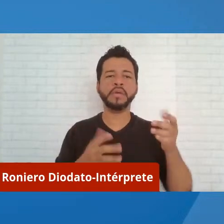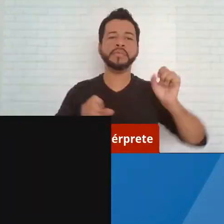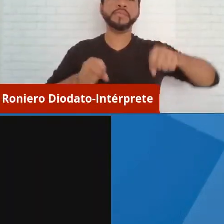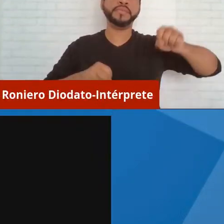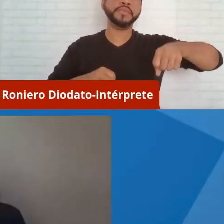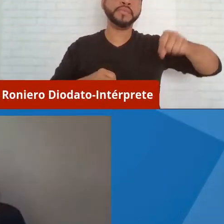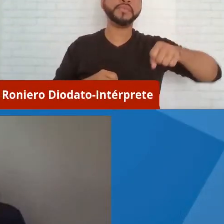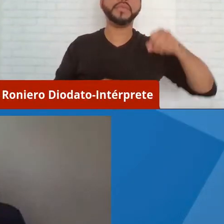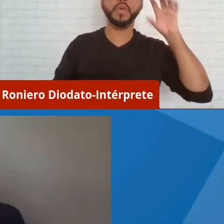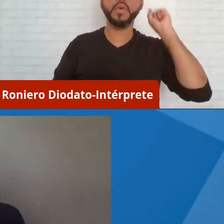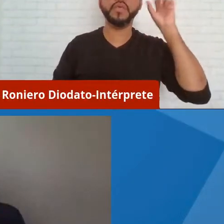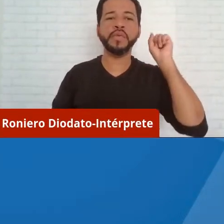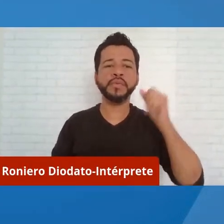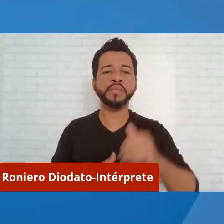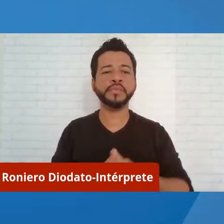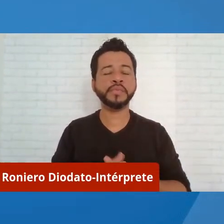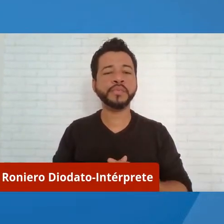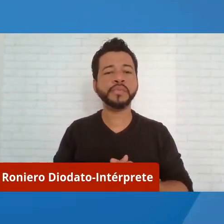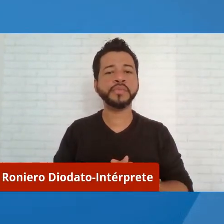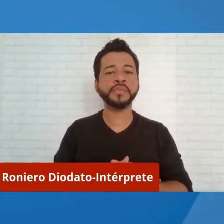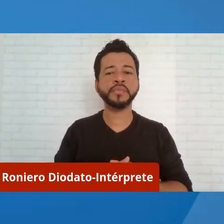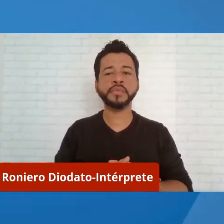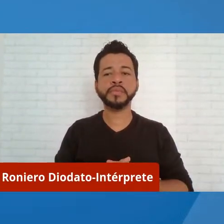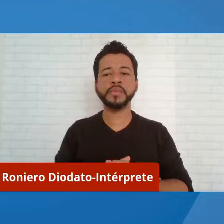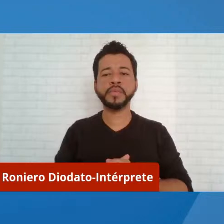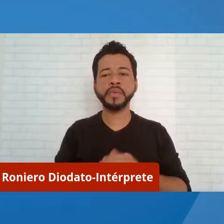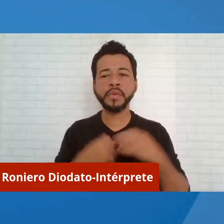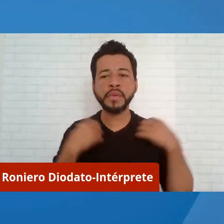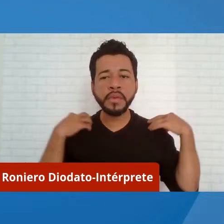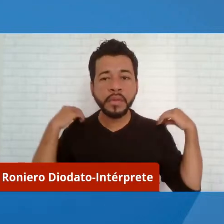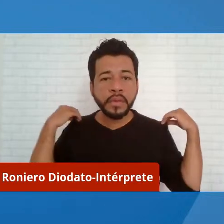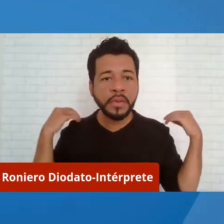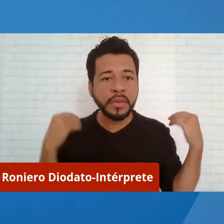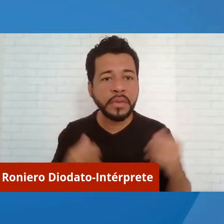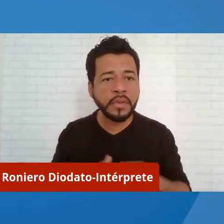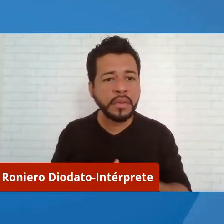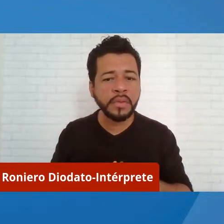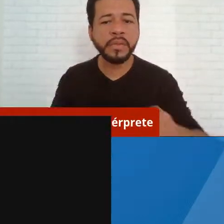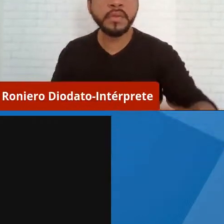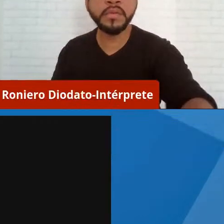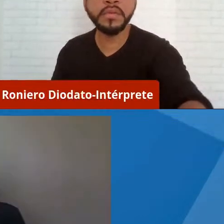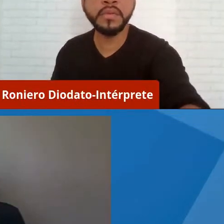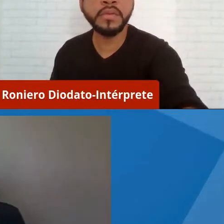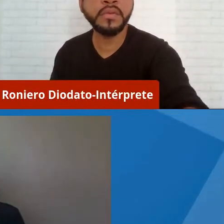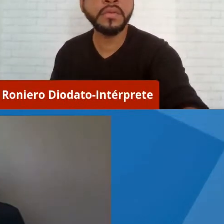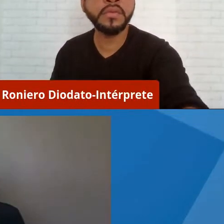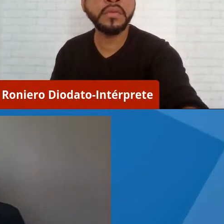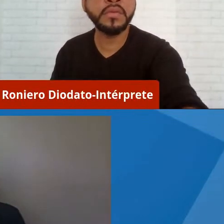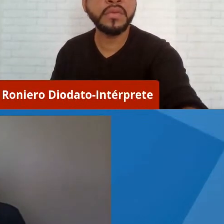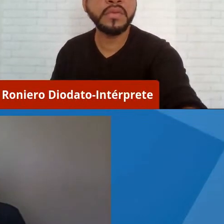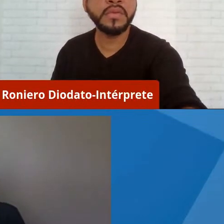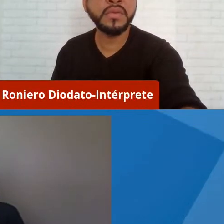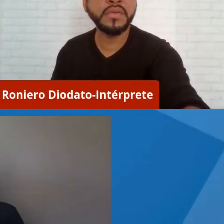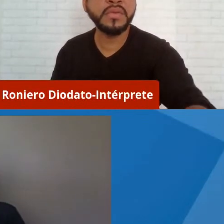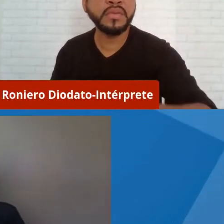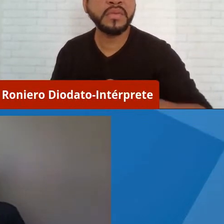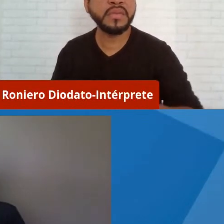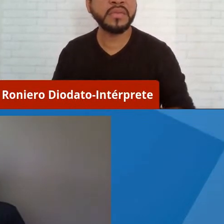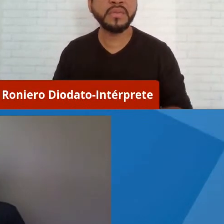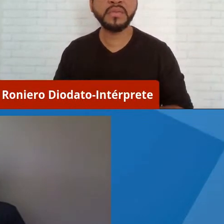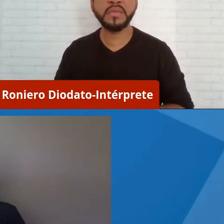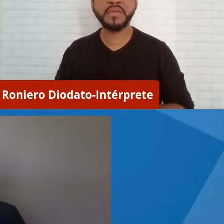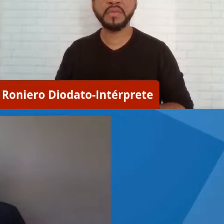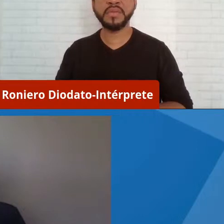agora. Mas quem está na praia não é a maioria da população, não é quem está se contaminando. Quem está se contaminando em grande medida são quem está